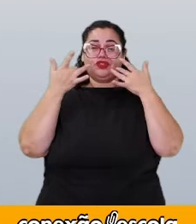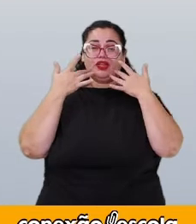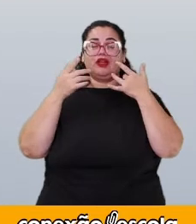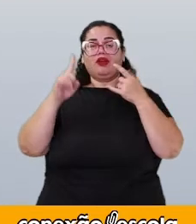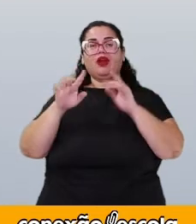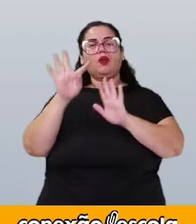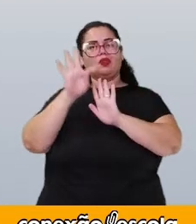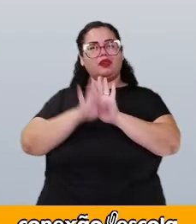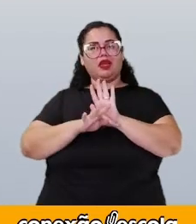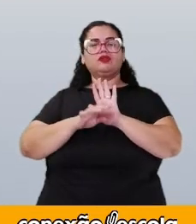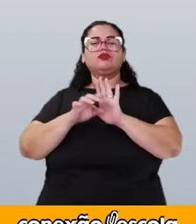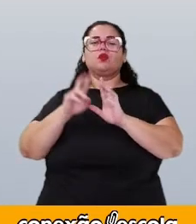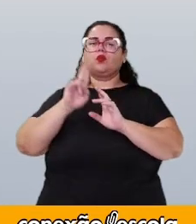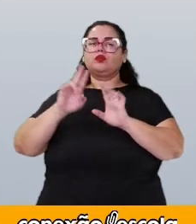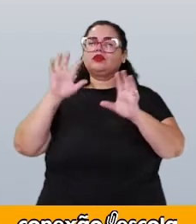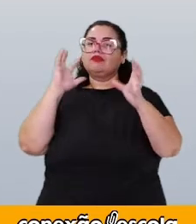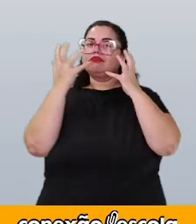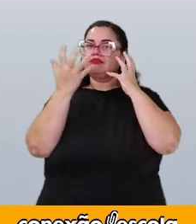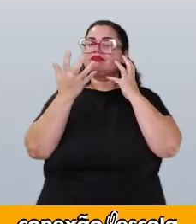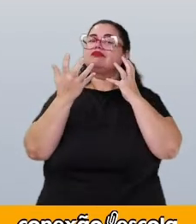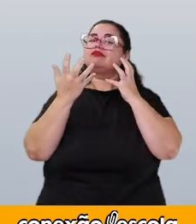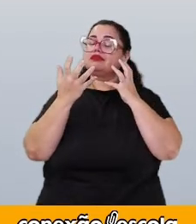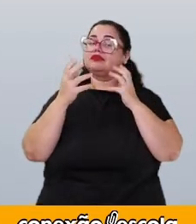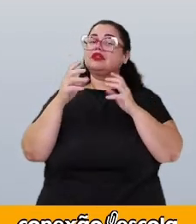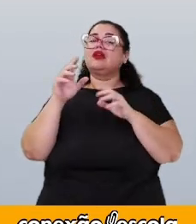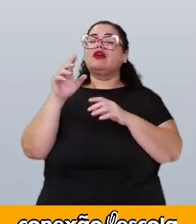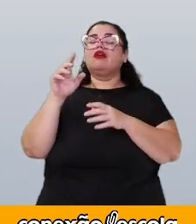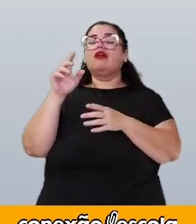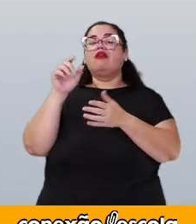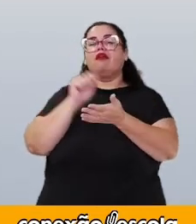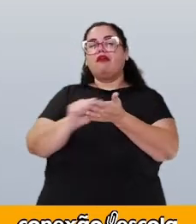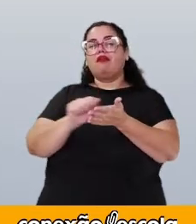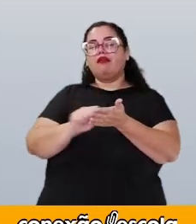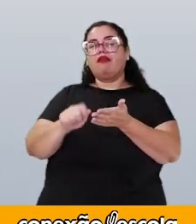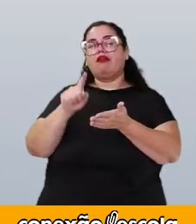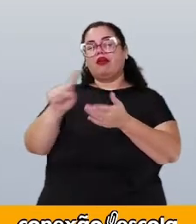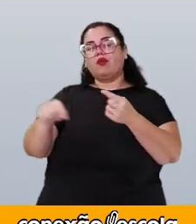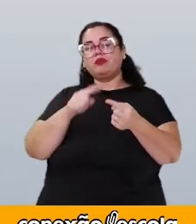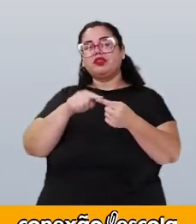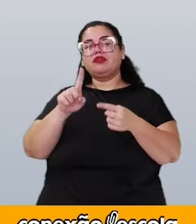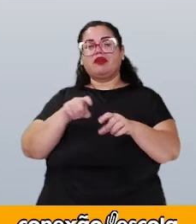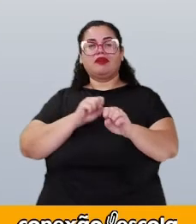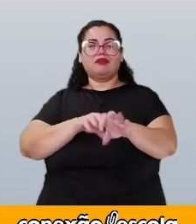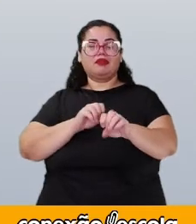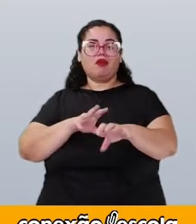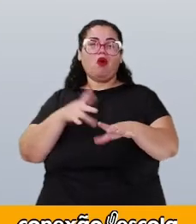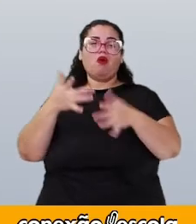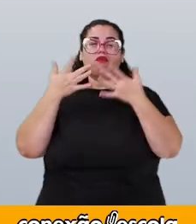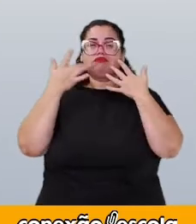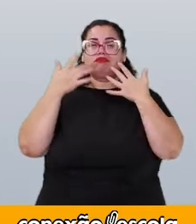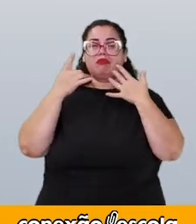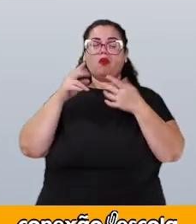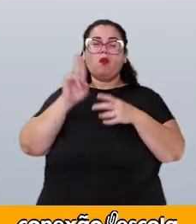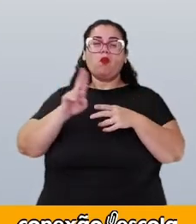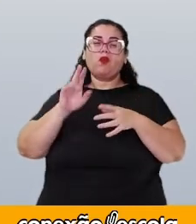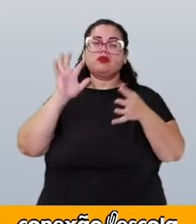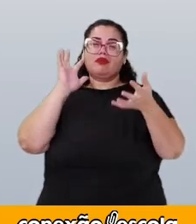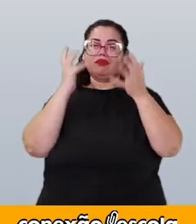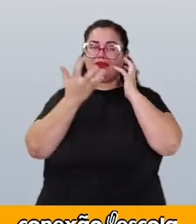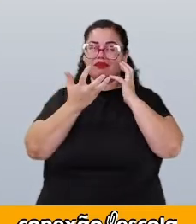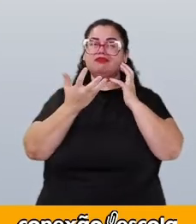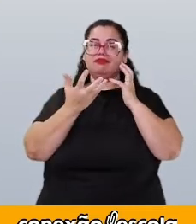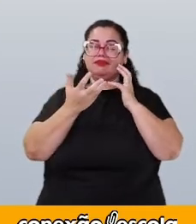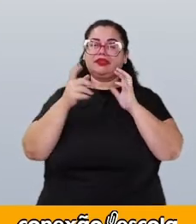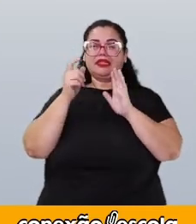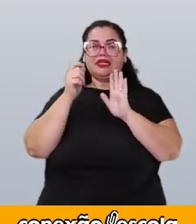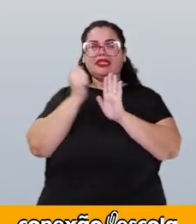um texto dramático, escrito com o objetivo de ser encenado, de ser dramatizado. Quem escreve